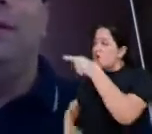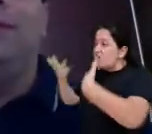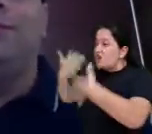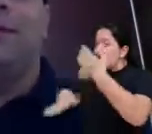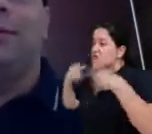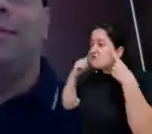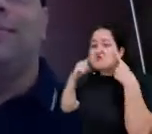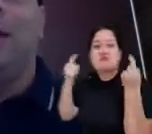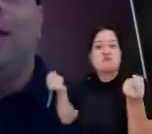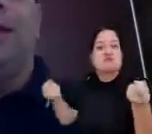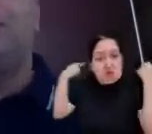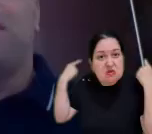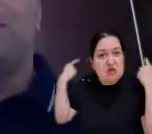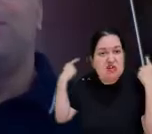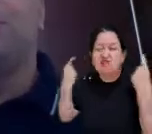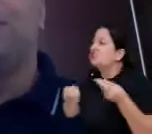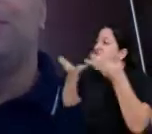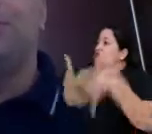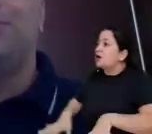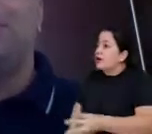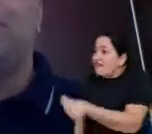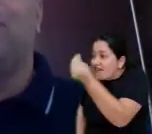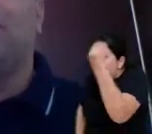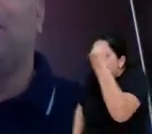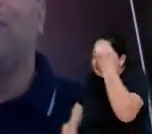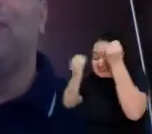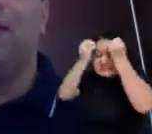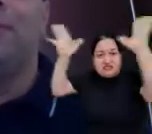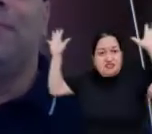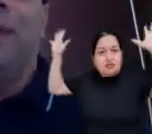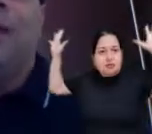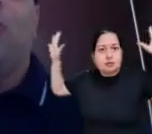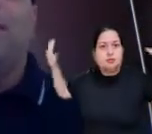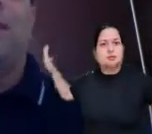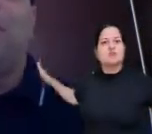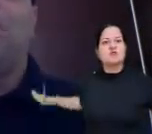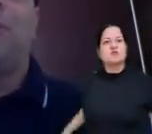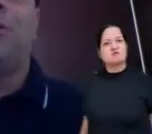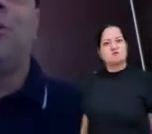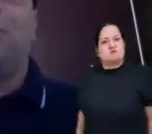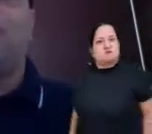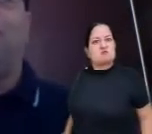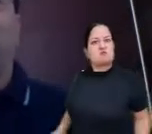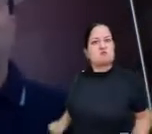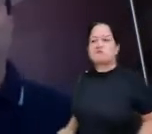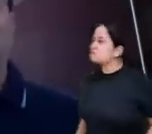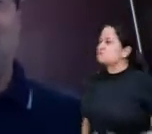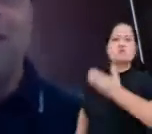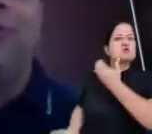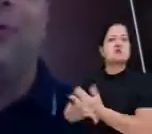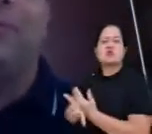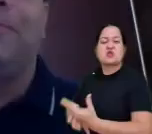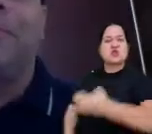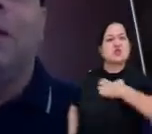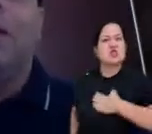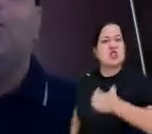ninguém entende nada. E eles partiram para cima de Estevão com grande violência e começaram a apedrejá-lo de forma